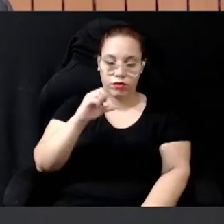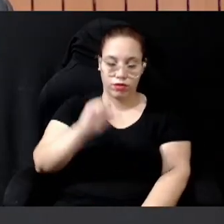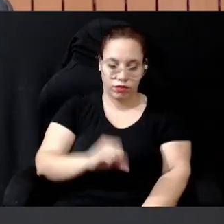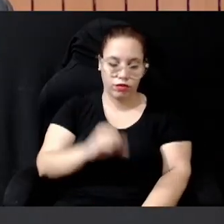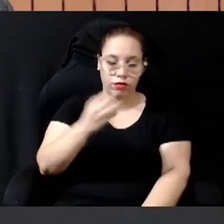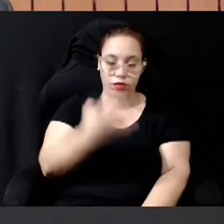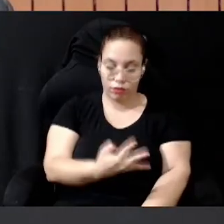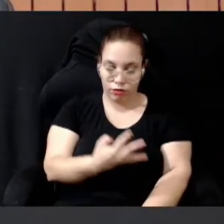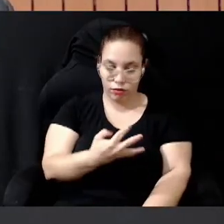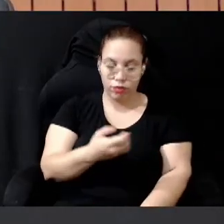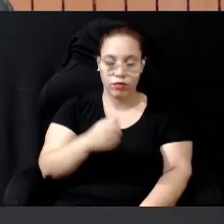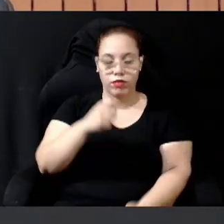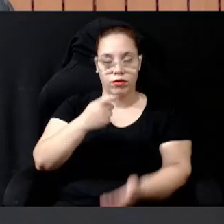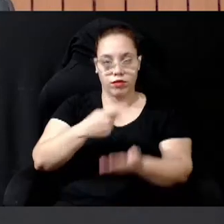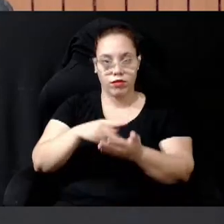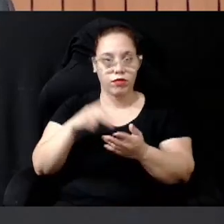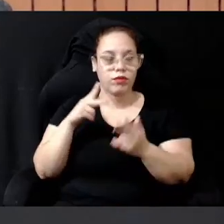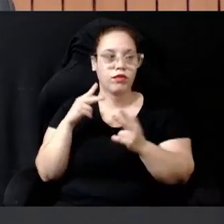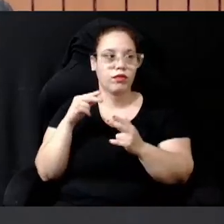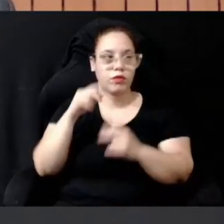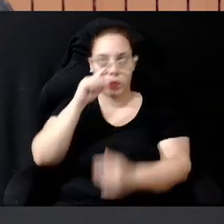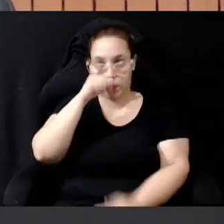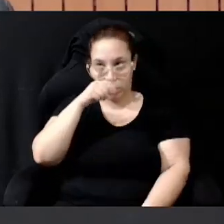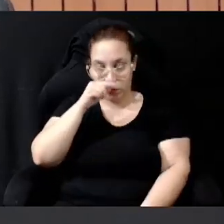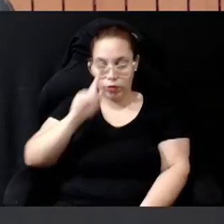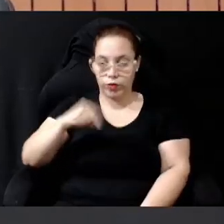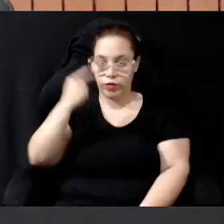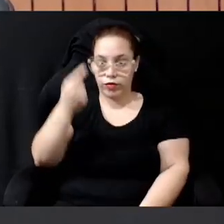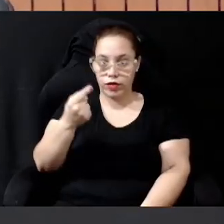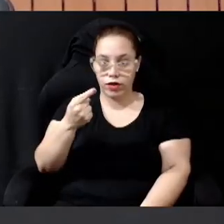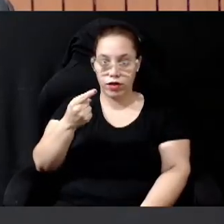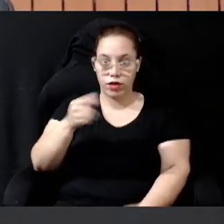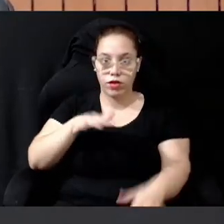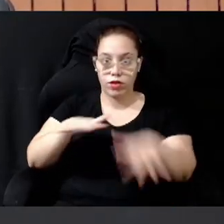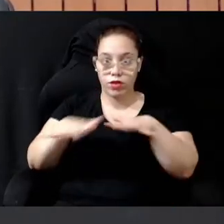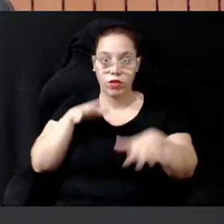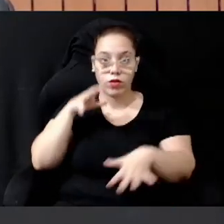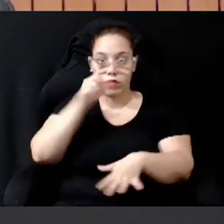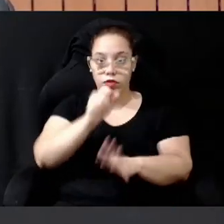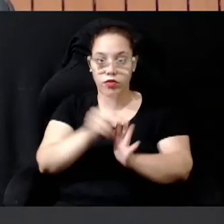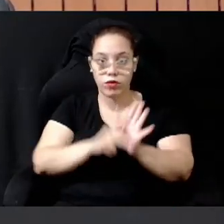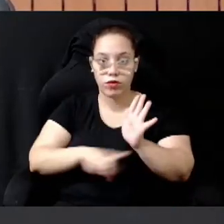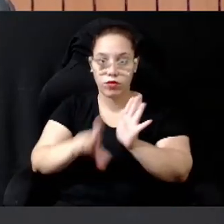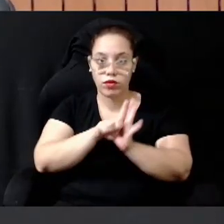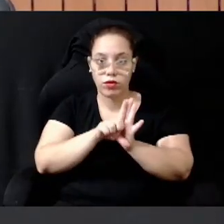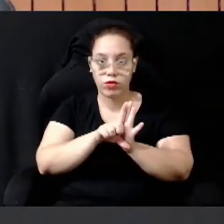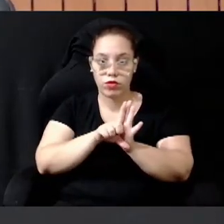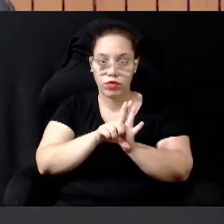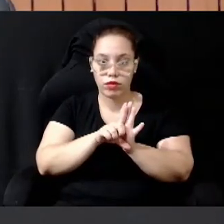2194 do vereador Arnaldo Salvetti e outros vereadores, que requer tramitação em regime de urgência do projeto de lei ordinária